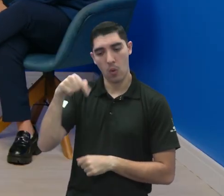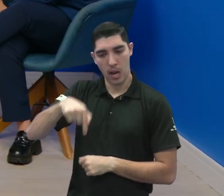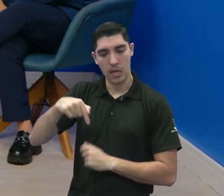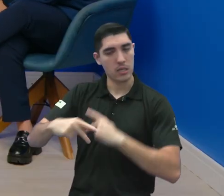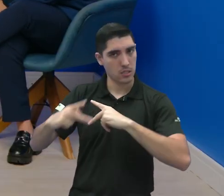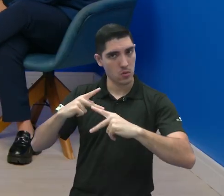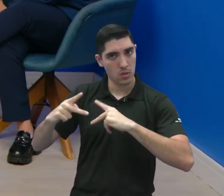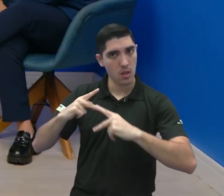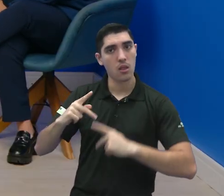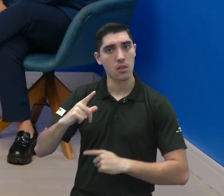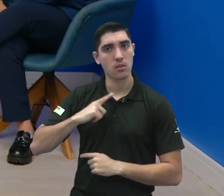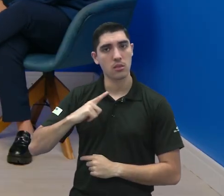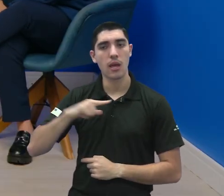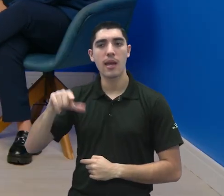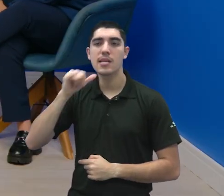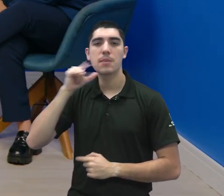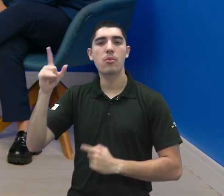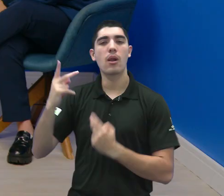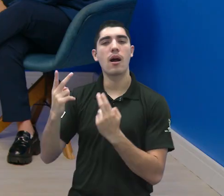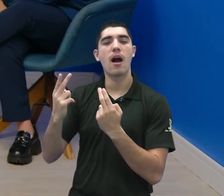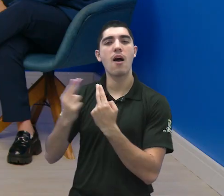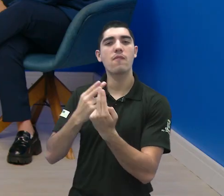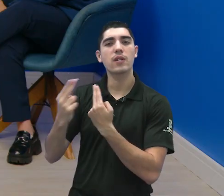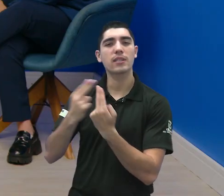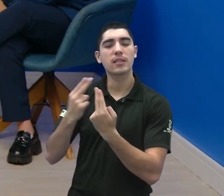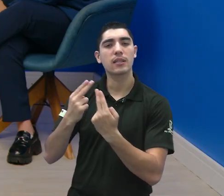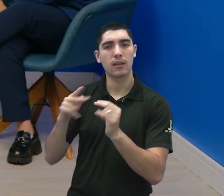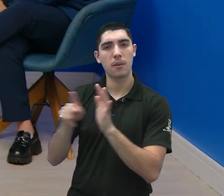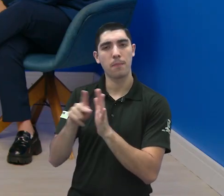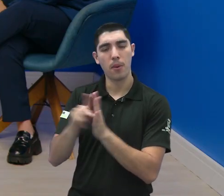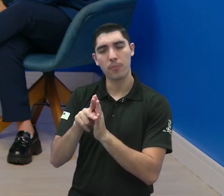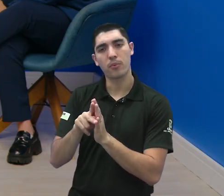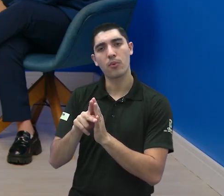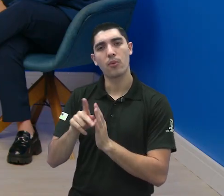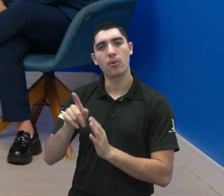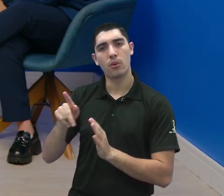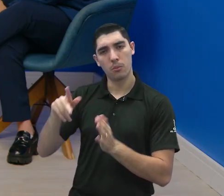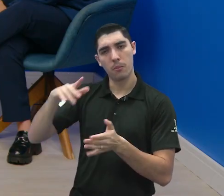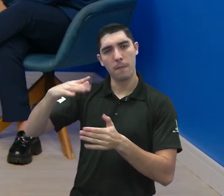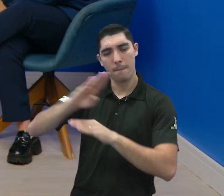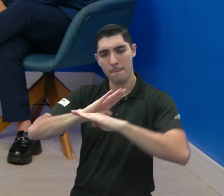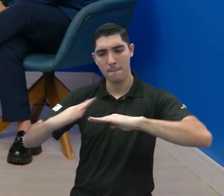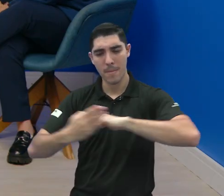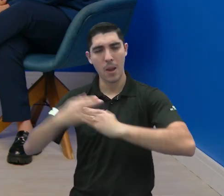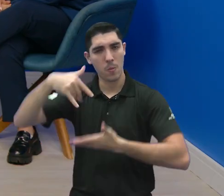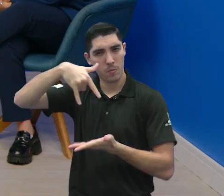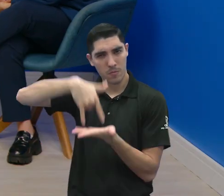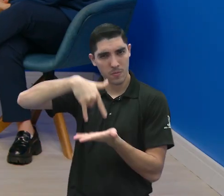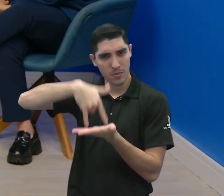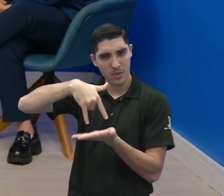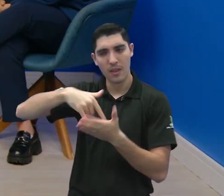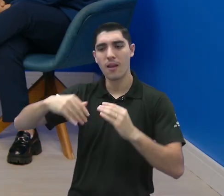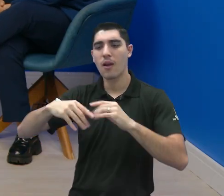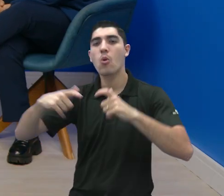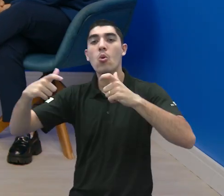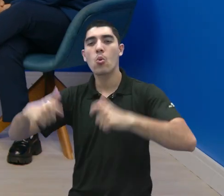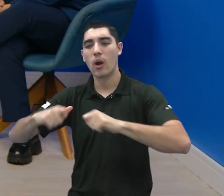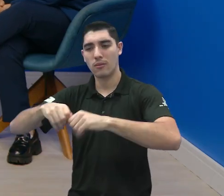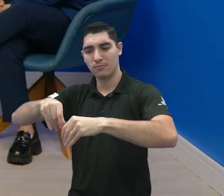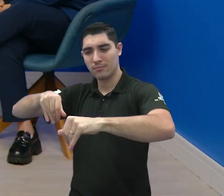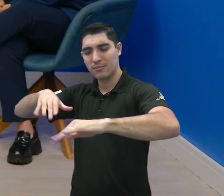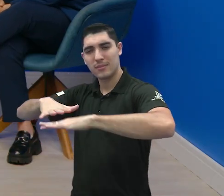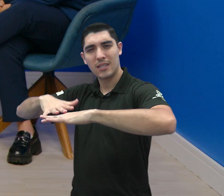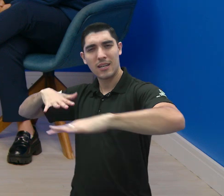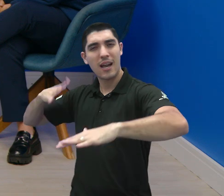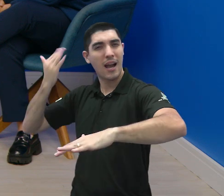exemplo, aqui em São José, a questão do terreno das vaquinhas, né, que é o lugar ali que a gente conhece como terreno das vaquinhas, que já é uma